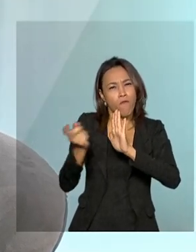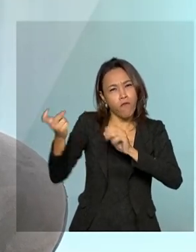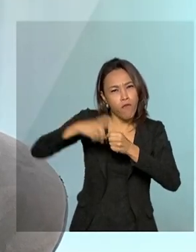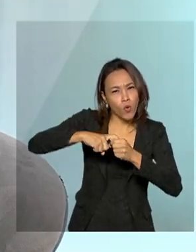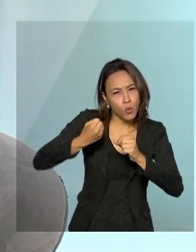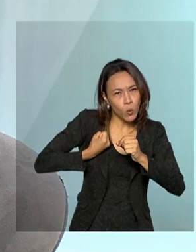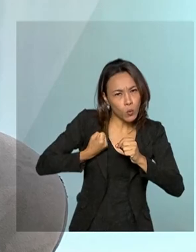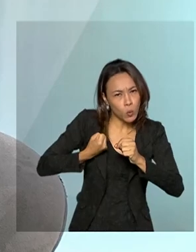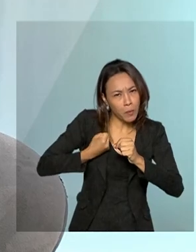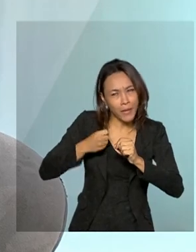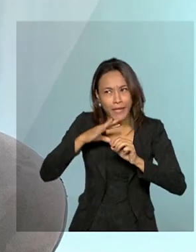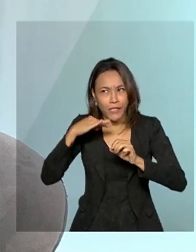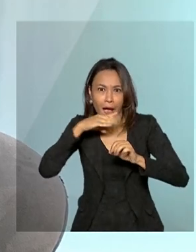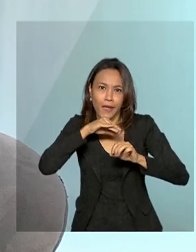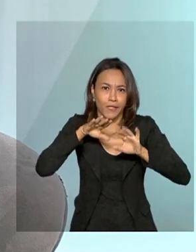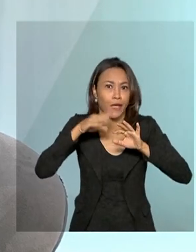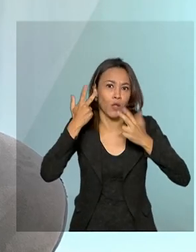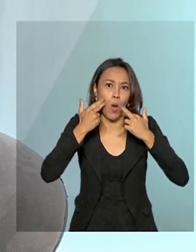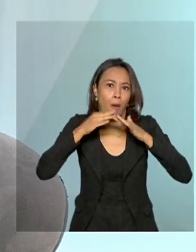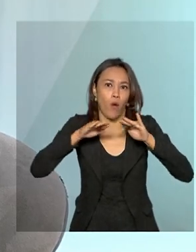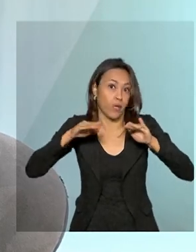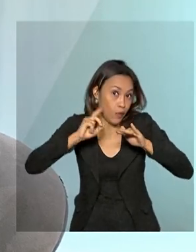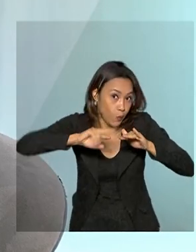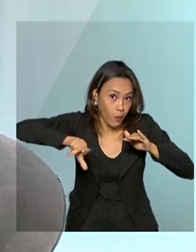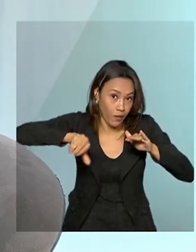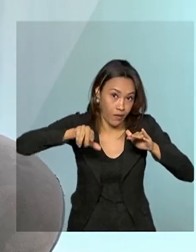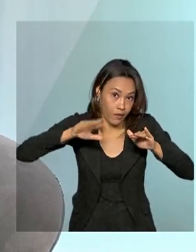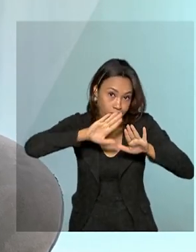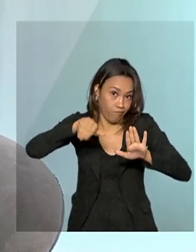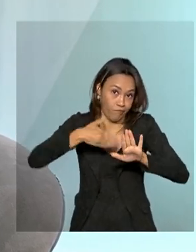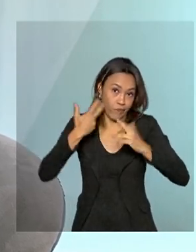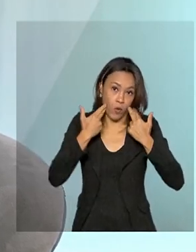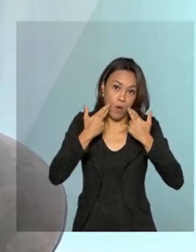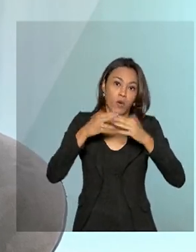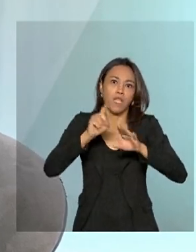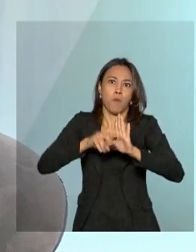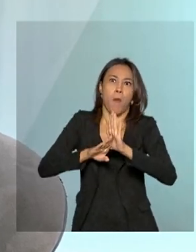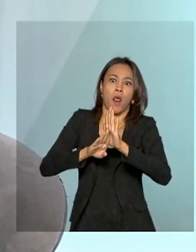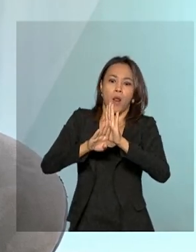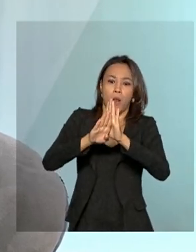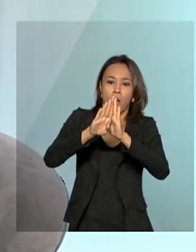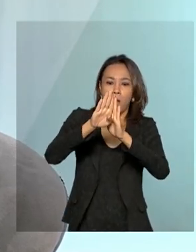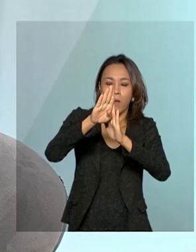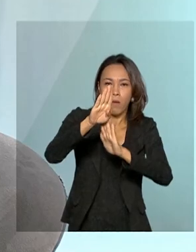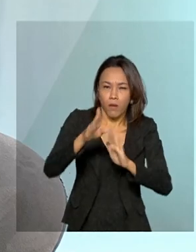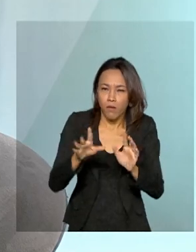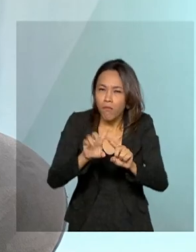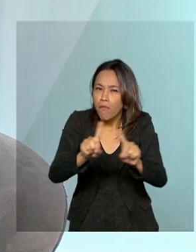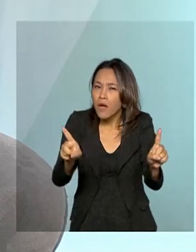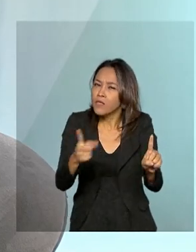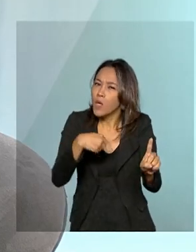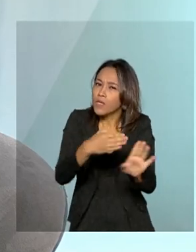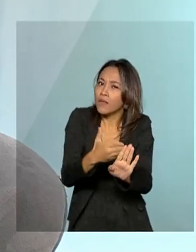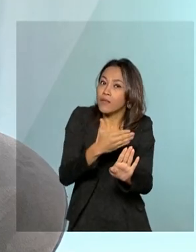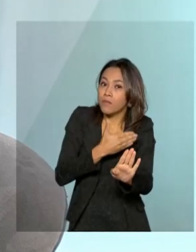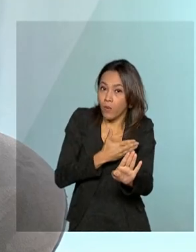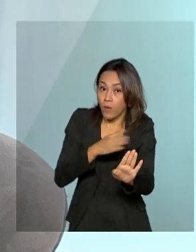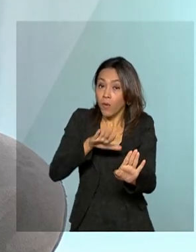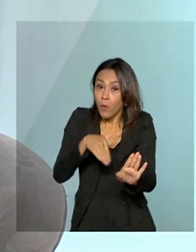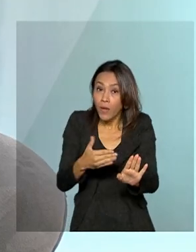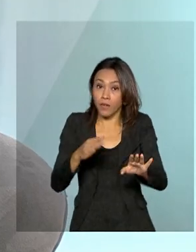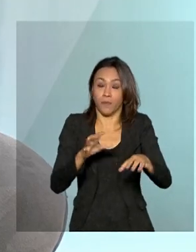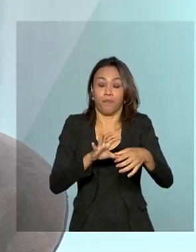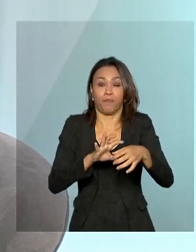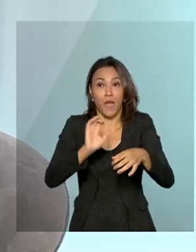gente considera normal, que não é normal, e depois sobe bastante. Mas a gente se antecipou também. Quando a pandemia